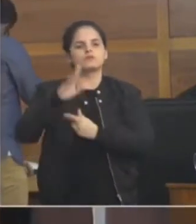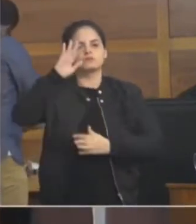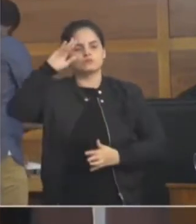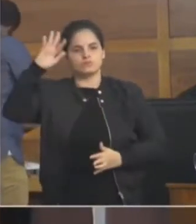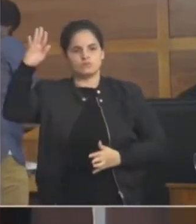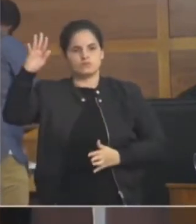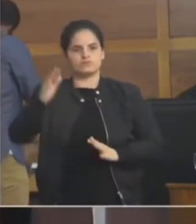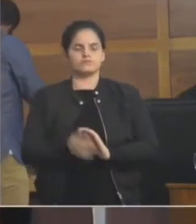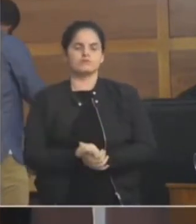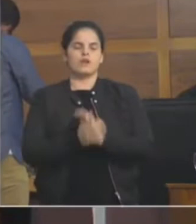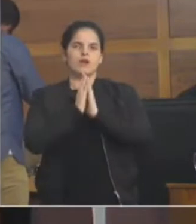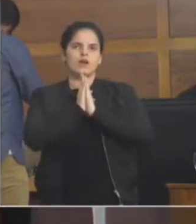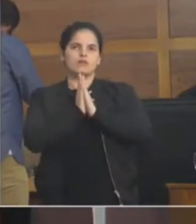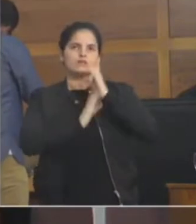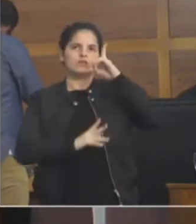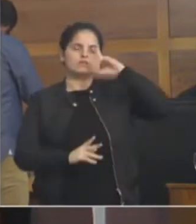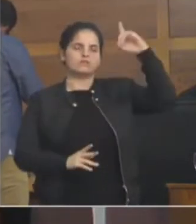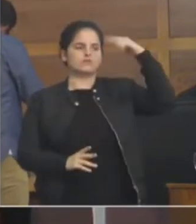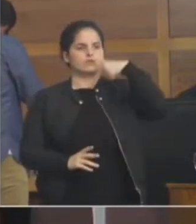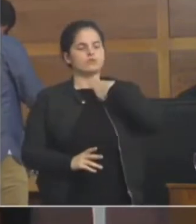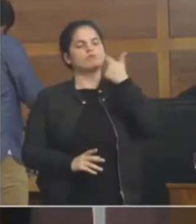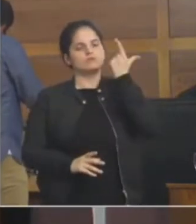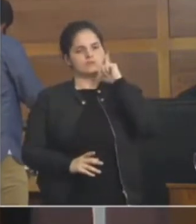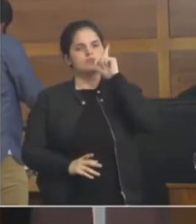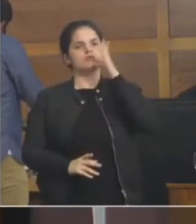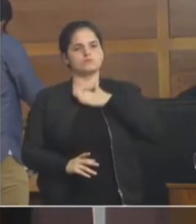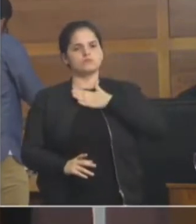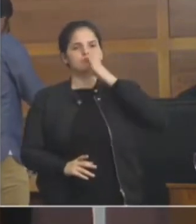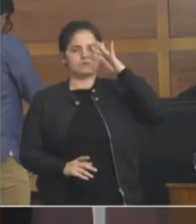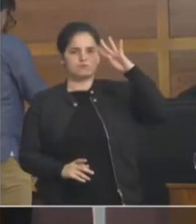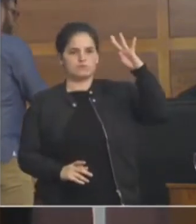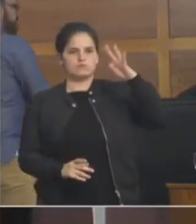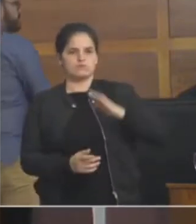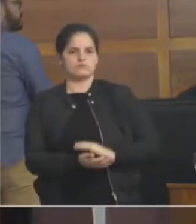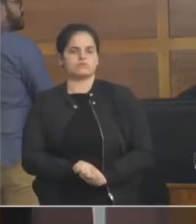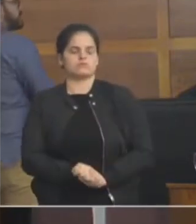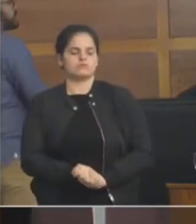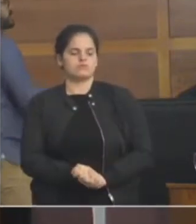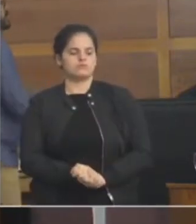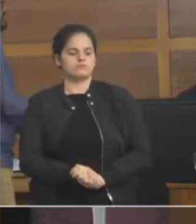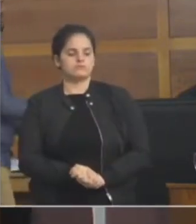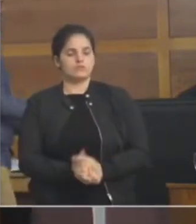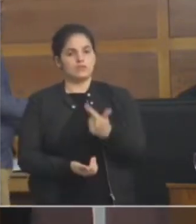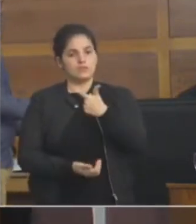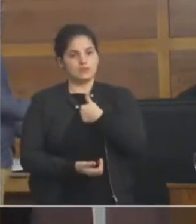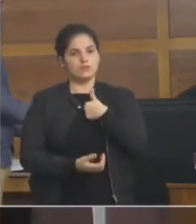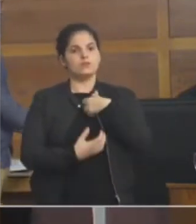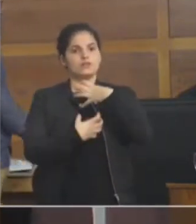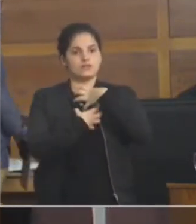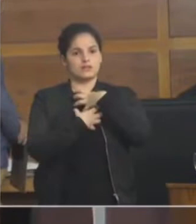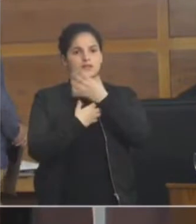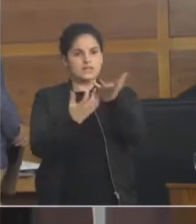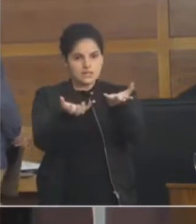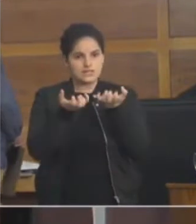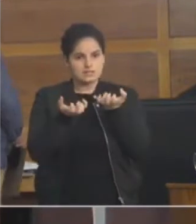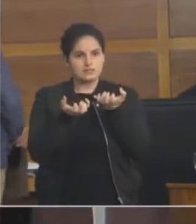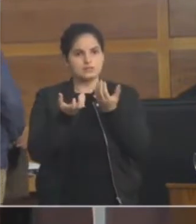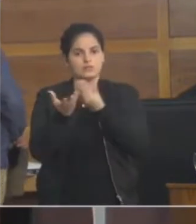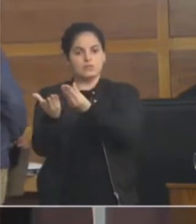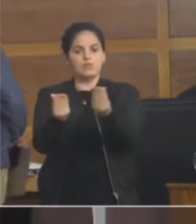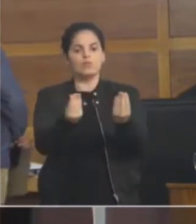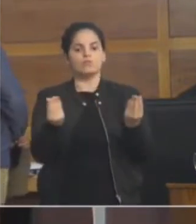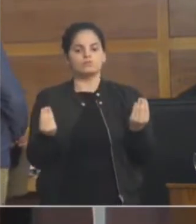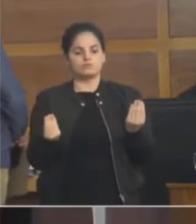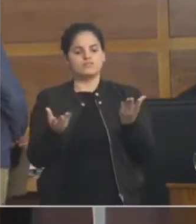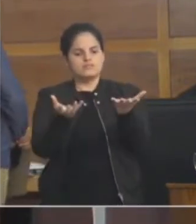a Deus esse sonho pude realizar e gostaria que muitos né que